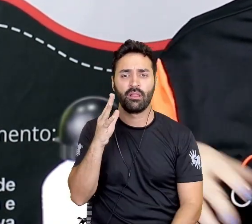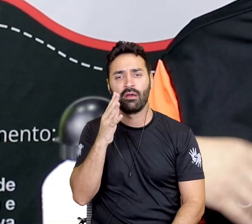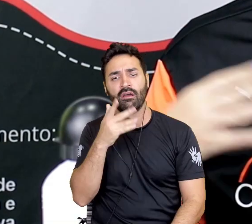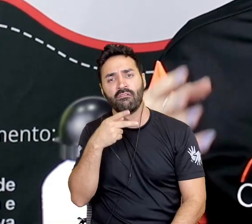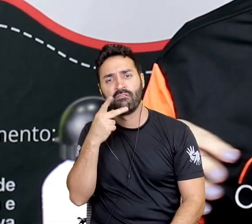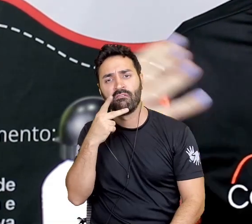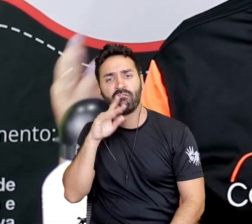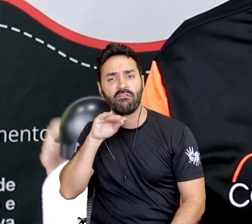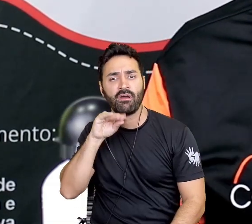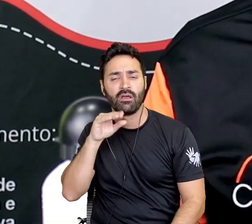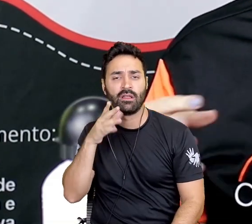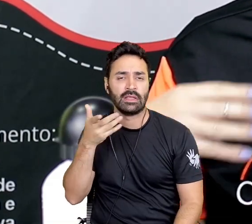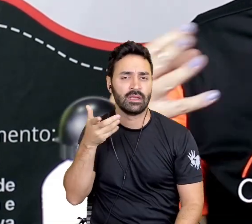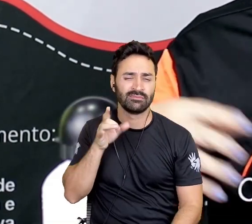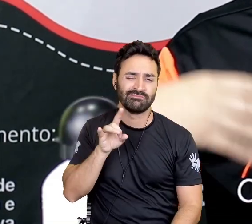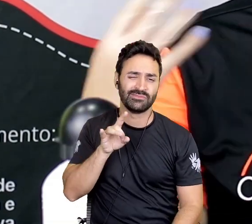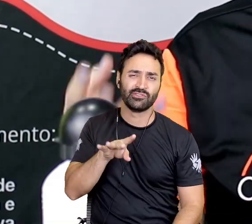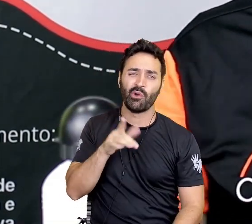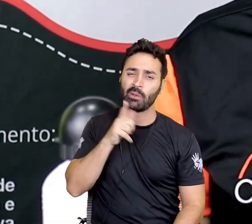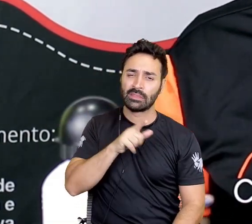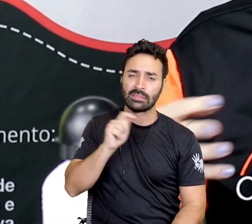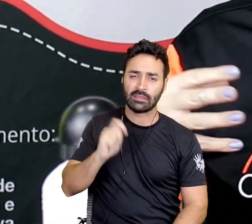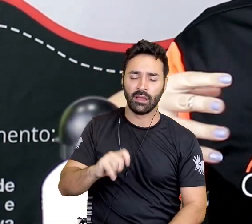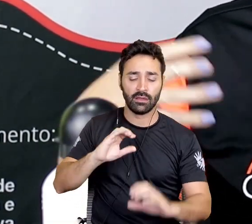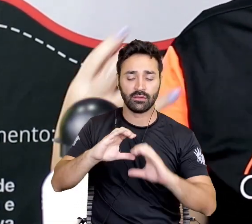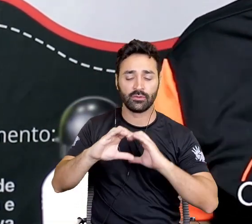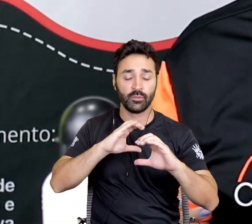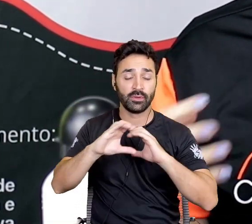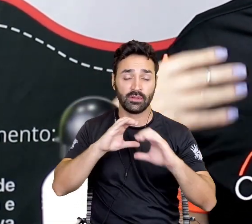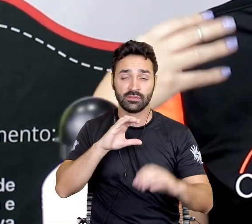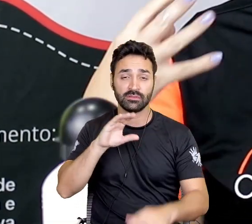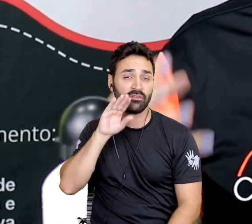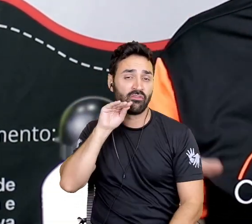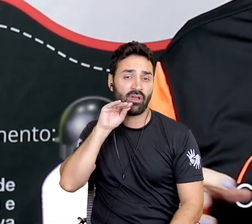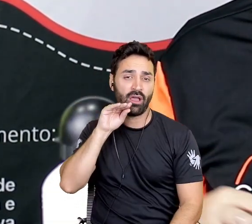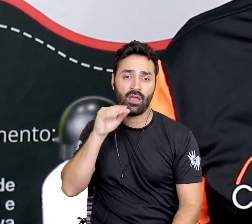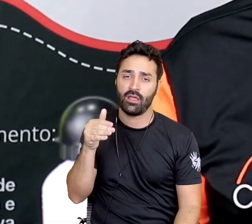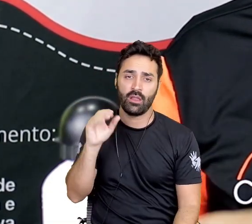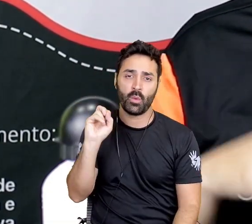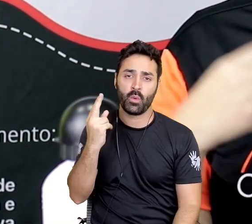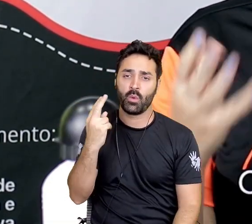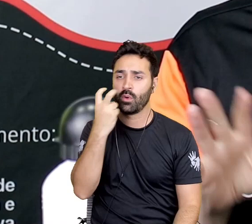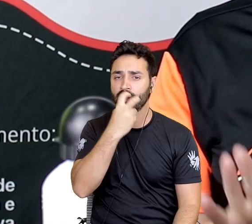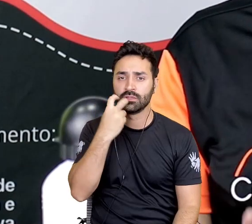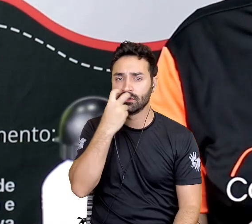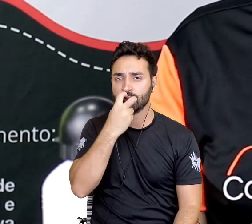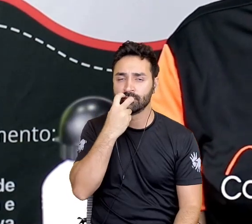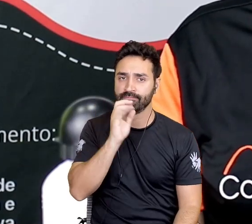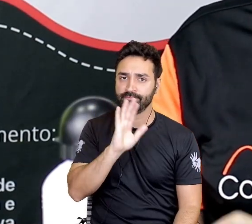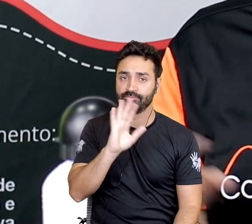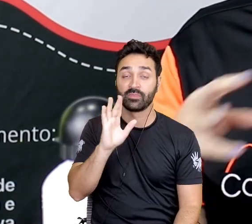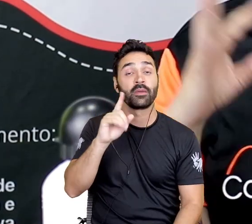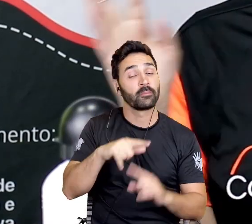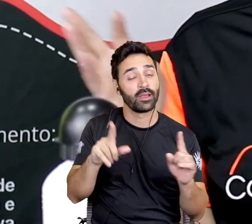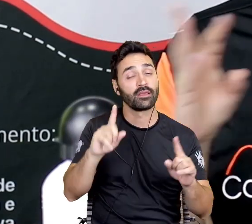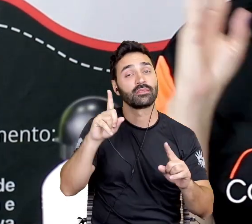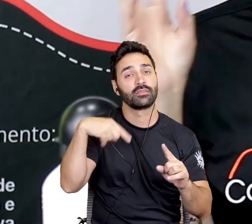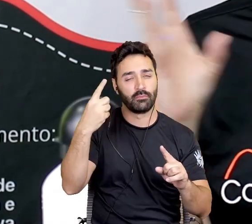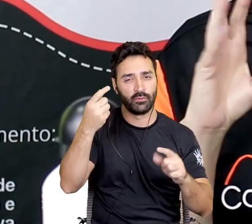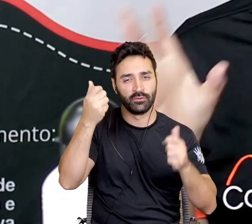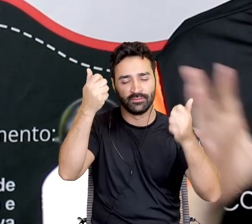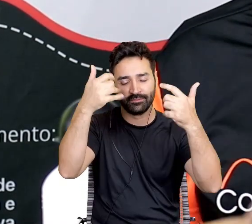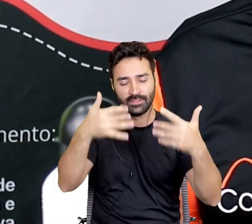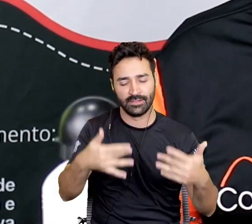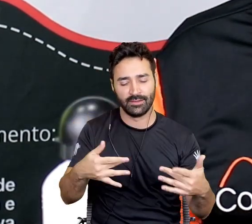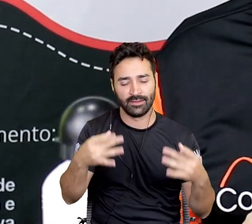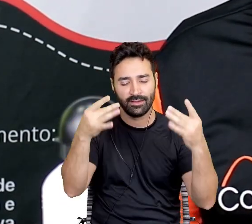que a pessoa só era possível comunicar através de fala, através de oralização. Mas a gente vai ter um outro momento também que a gente vai trazer